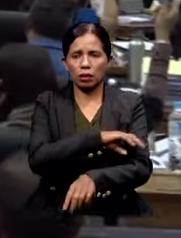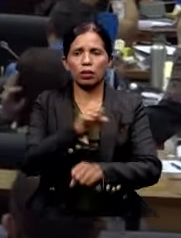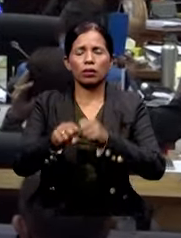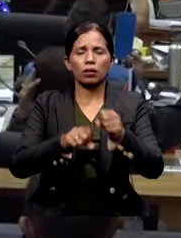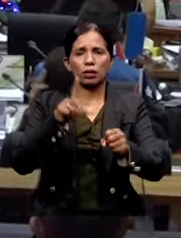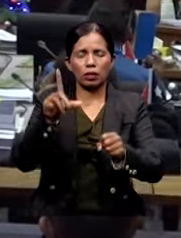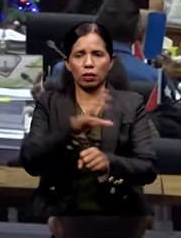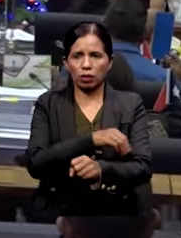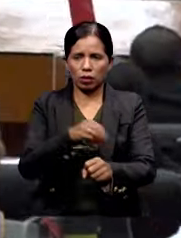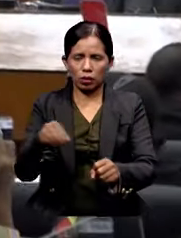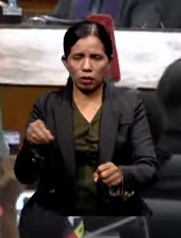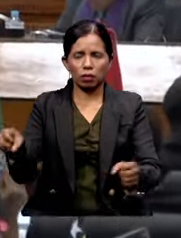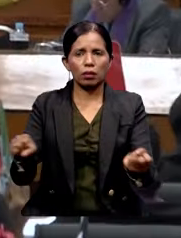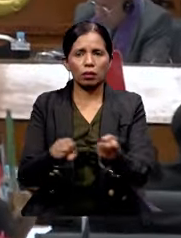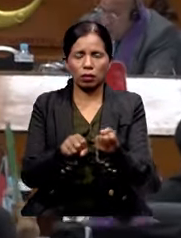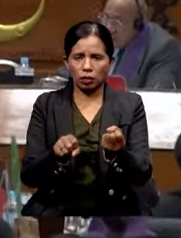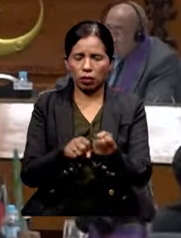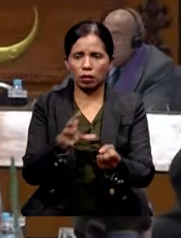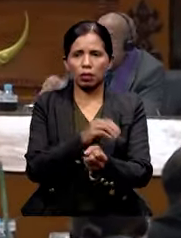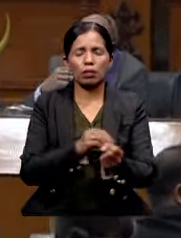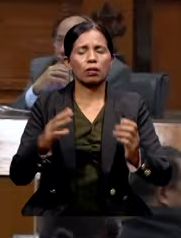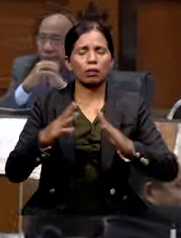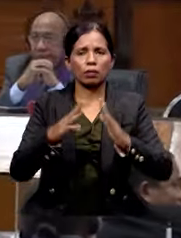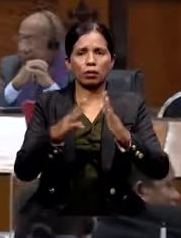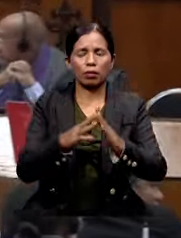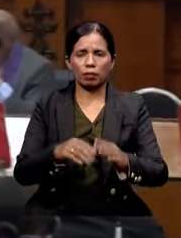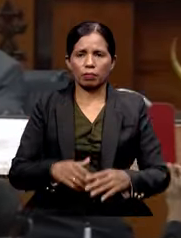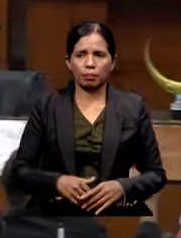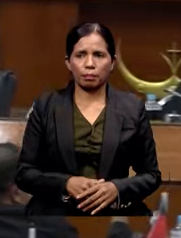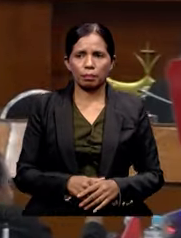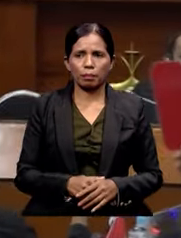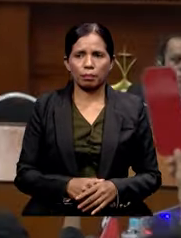social, no regime contributivo, capitalização, equipa cobertura, GMN.